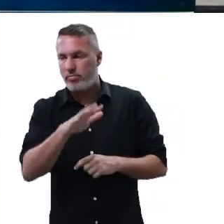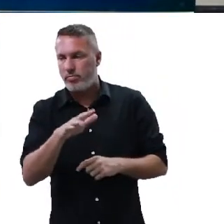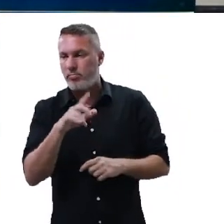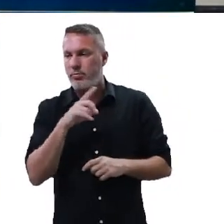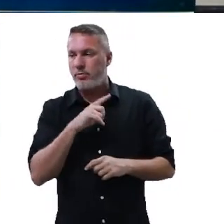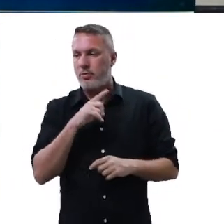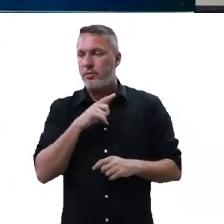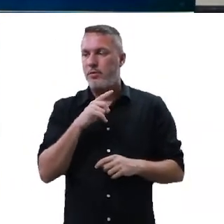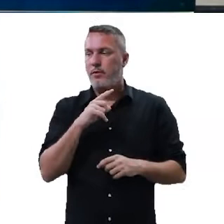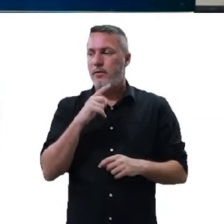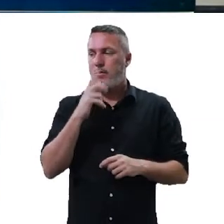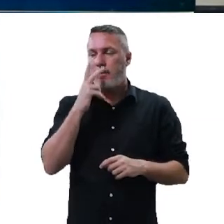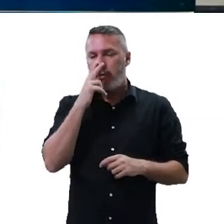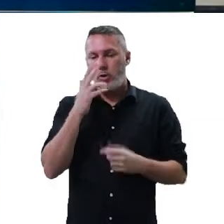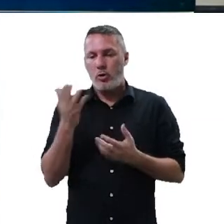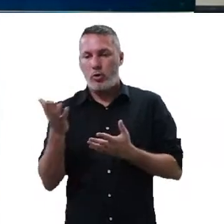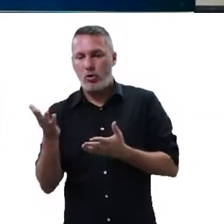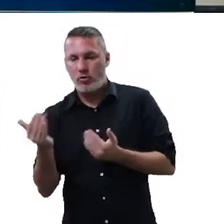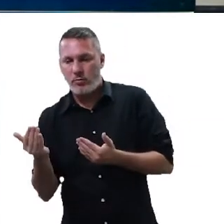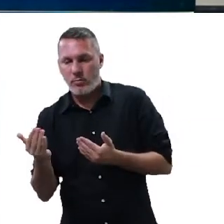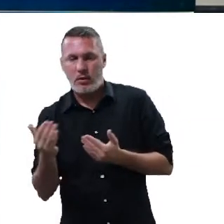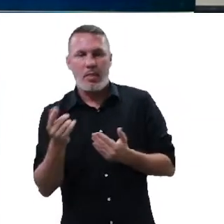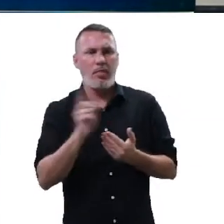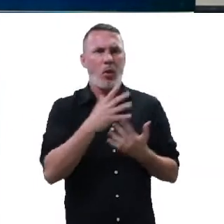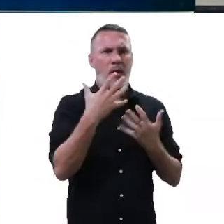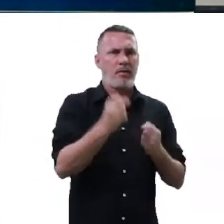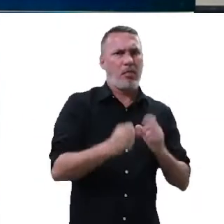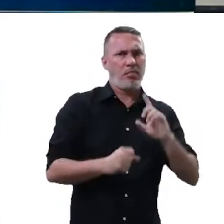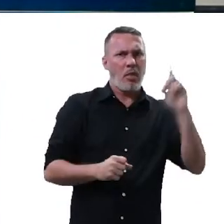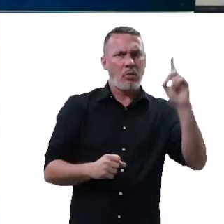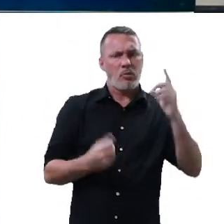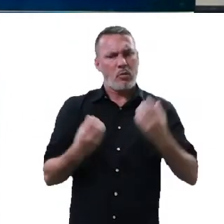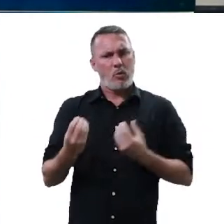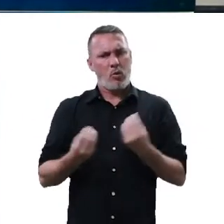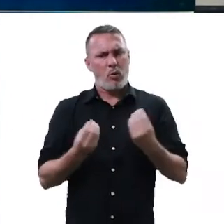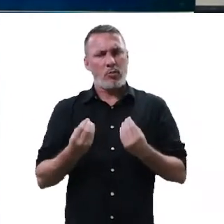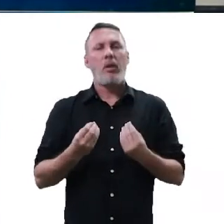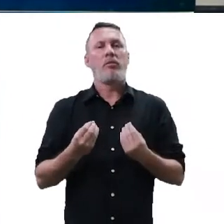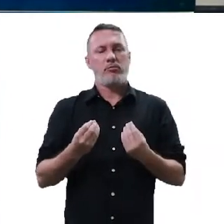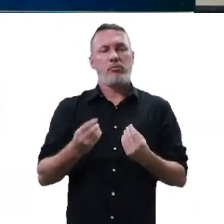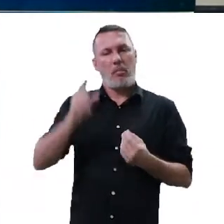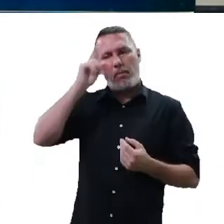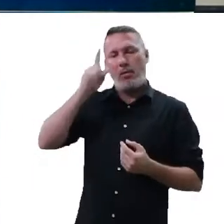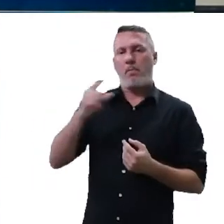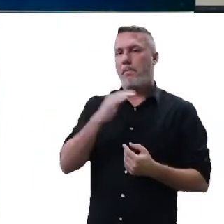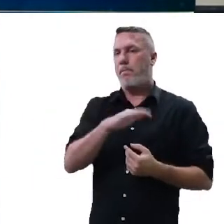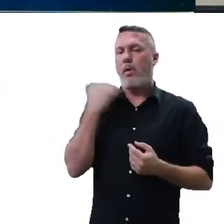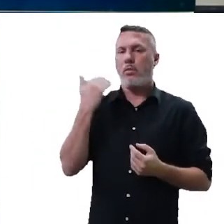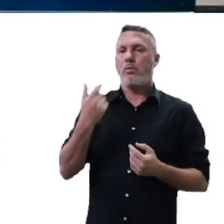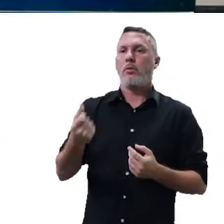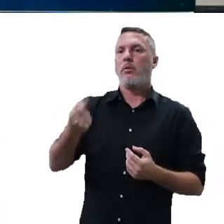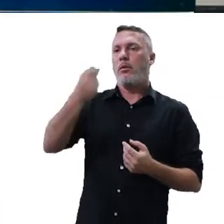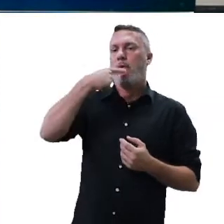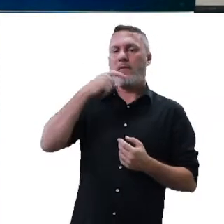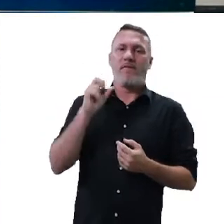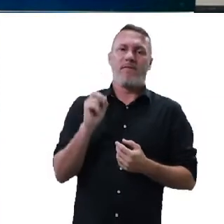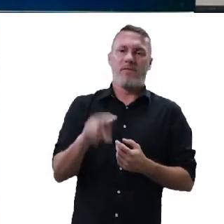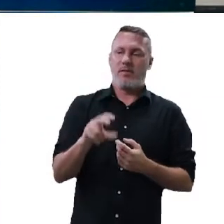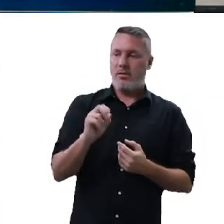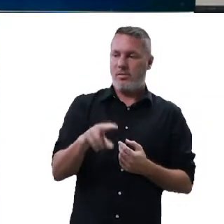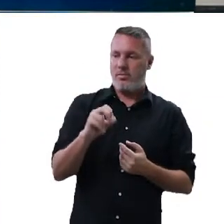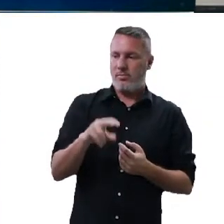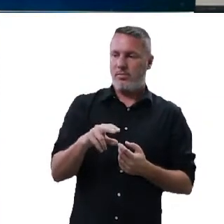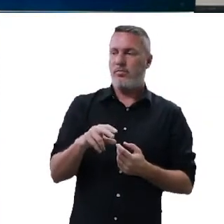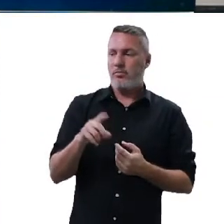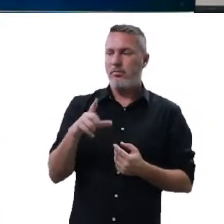então. Foi condenado à morte, acusado de corromper a juventude e renegar os deuses. Foi condenado à morte por ingestão de um veneno chamado